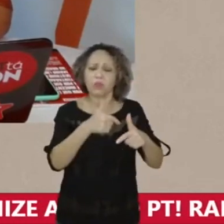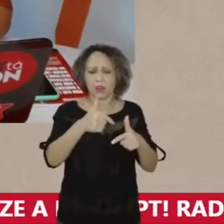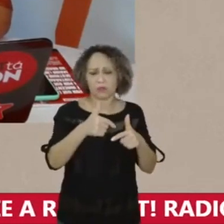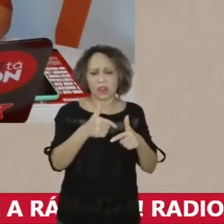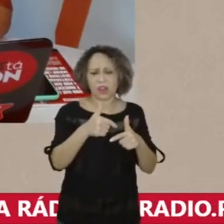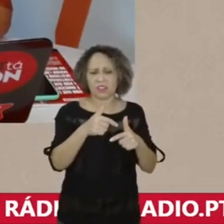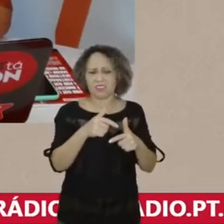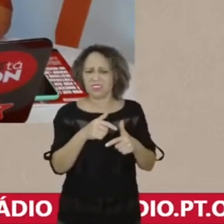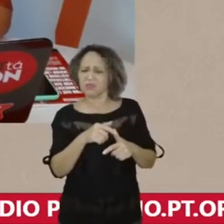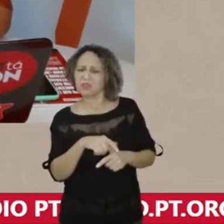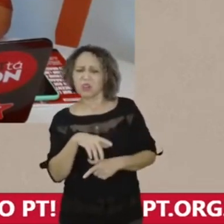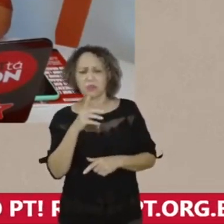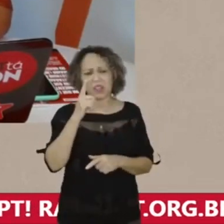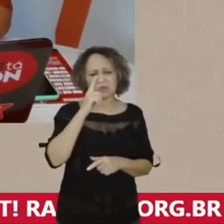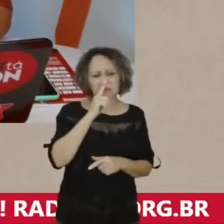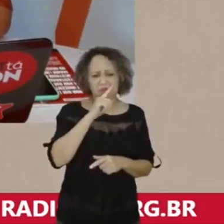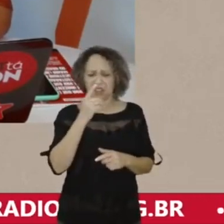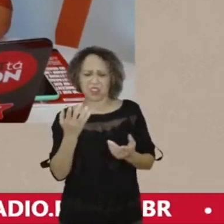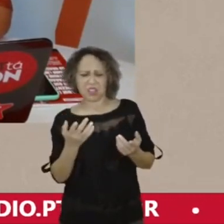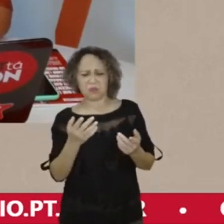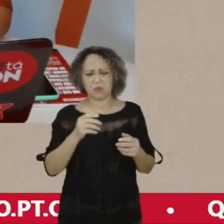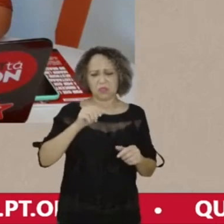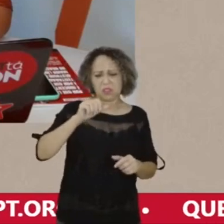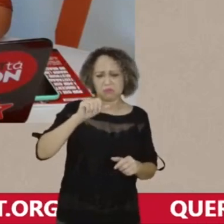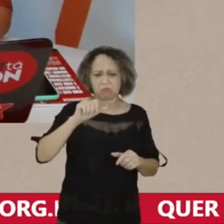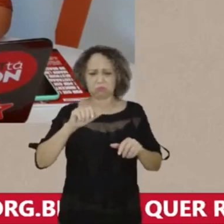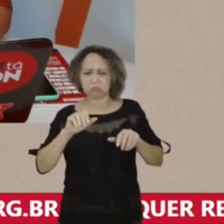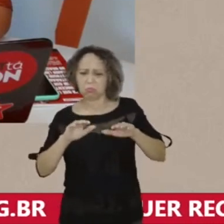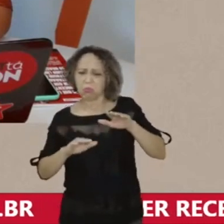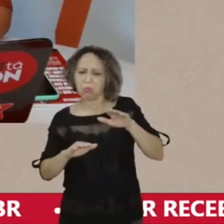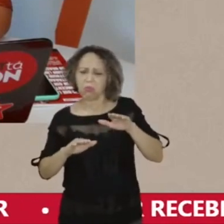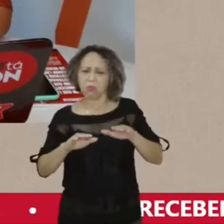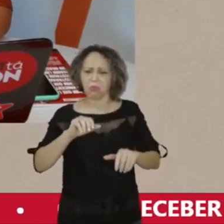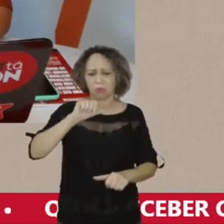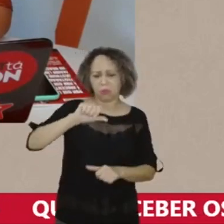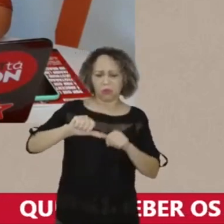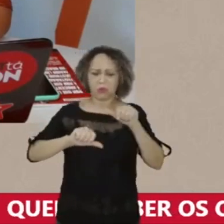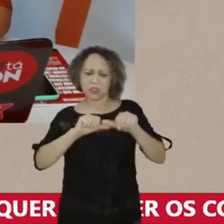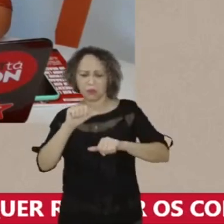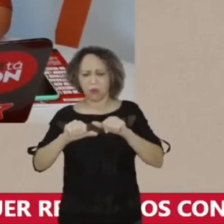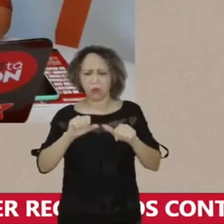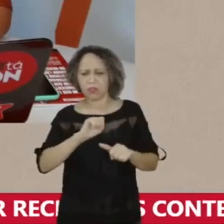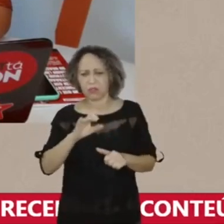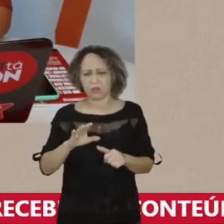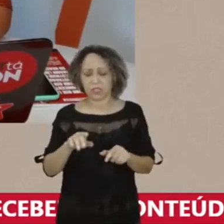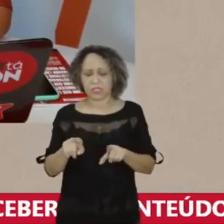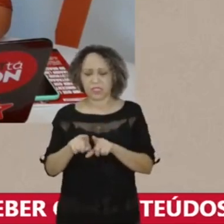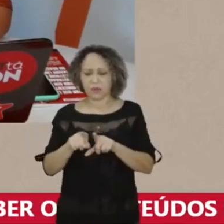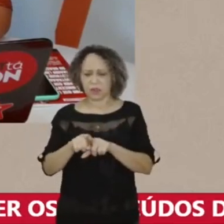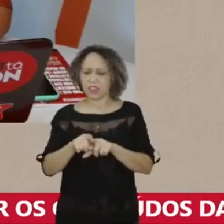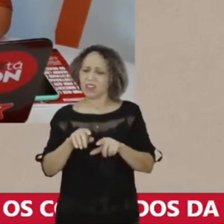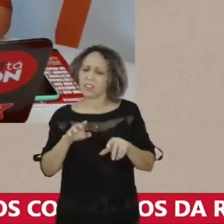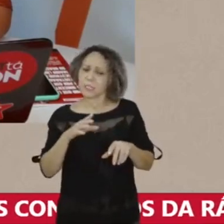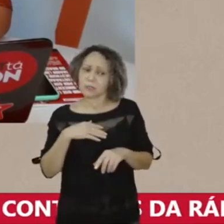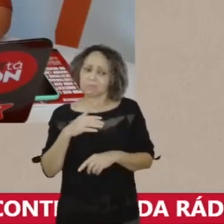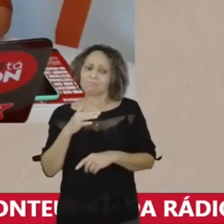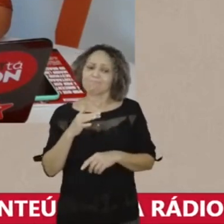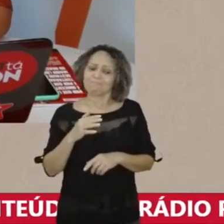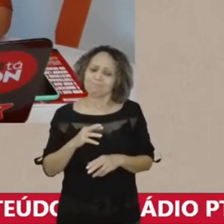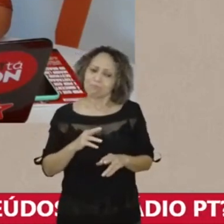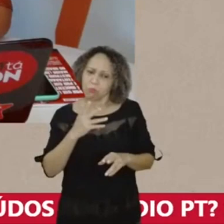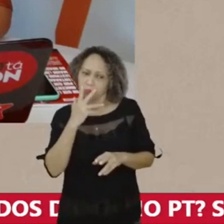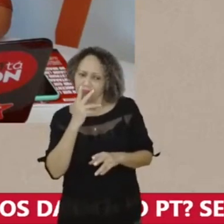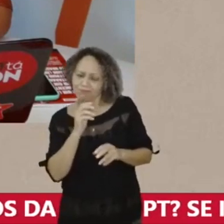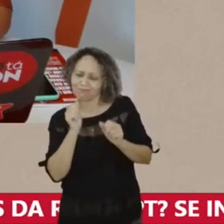mais volátil e dependente do humor internacional, do mercado especulativo, mas também que em algum momento tenderá a desaparecer,